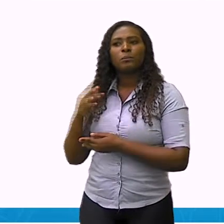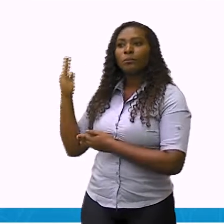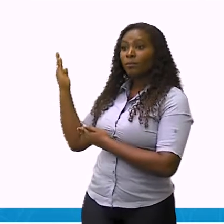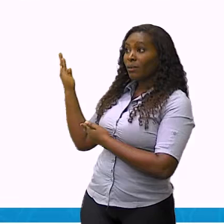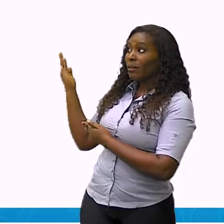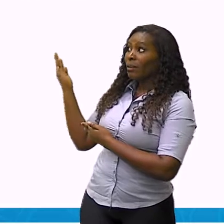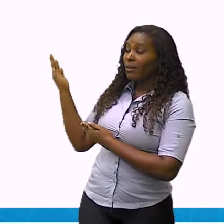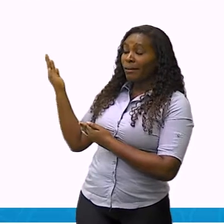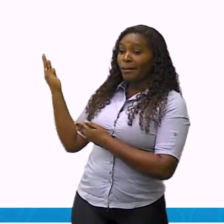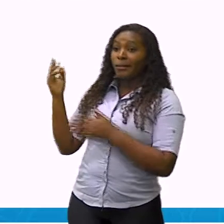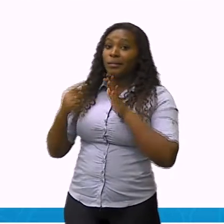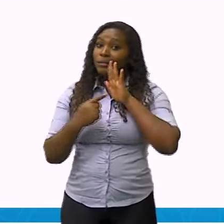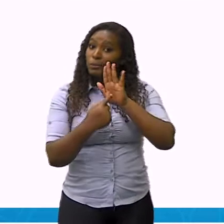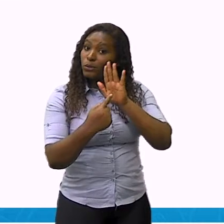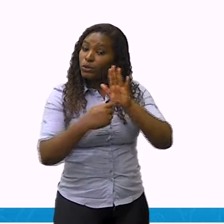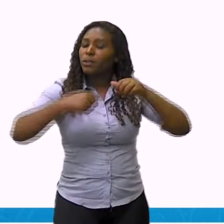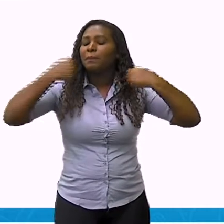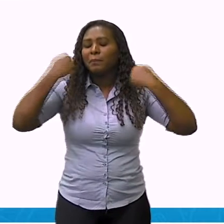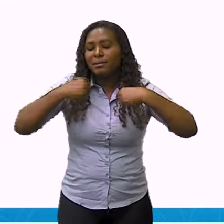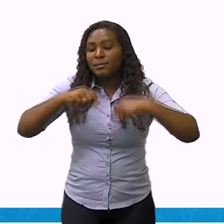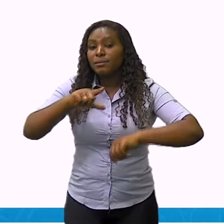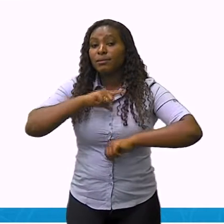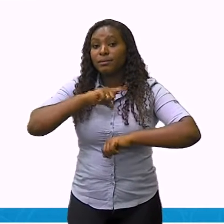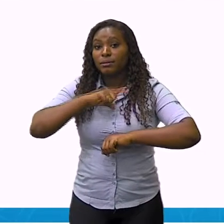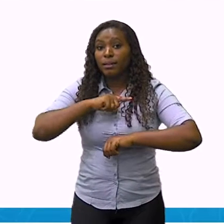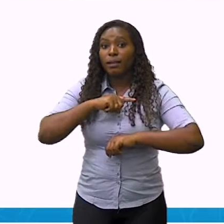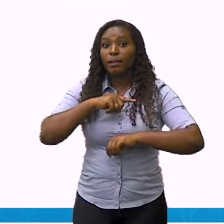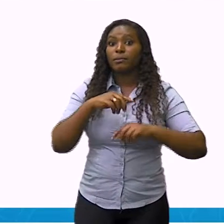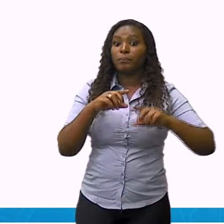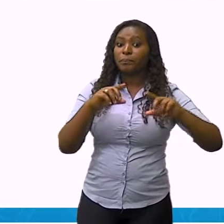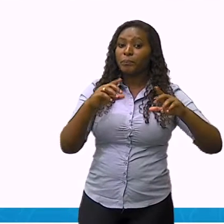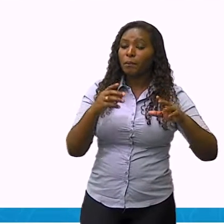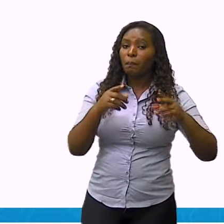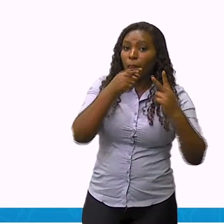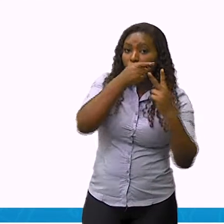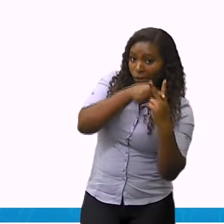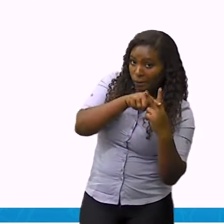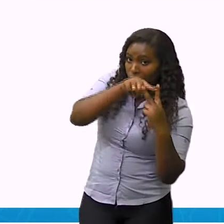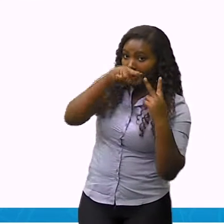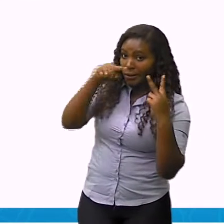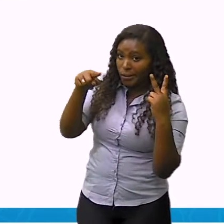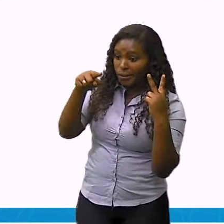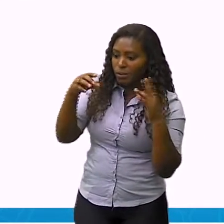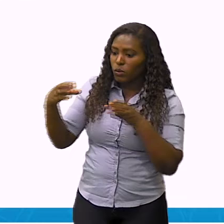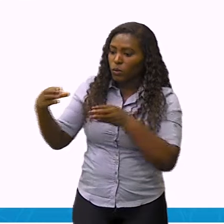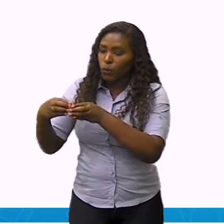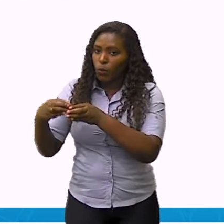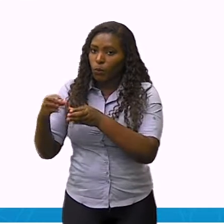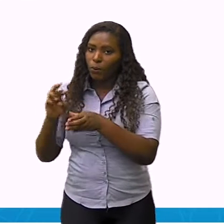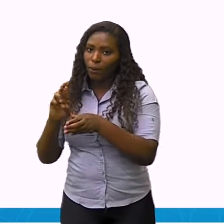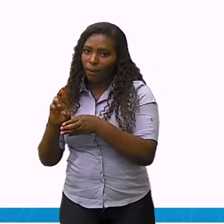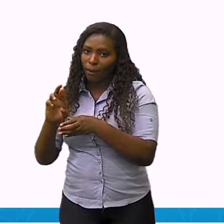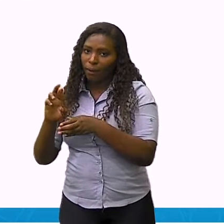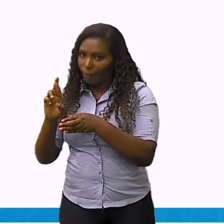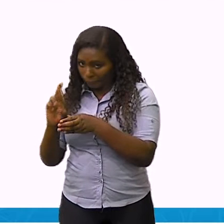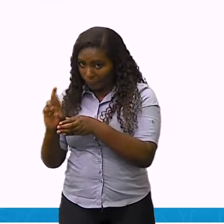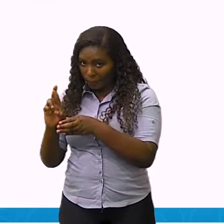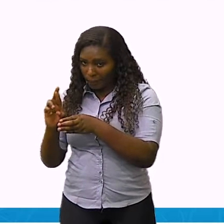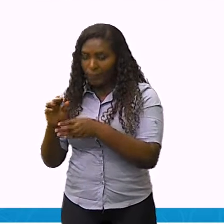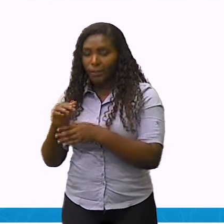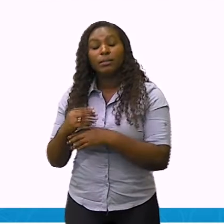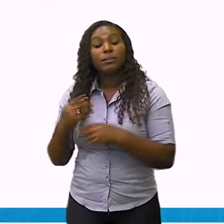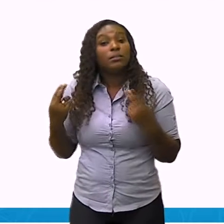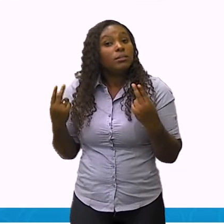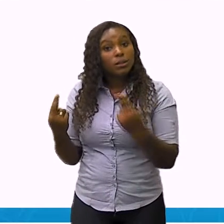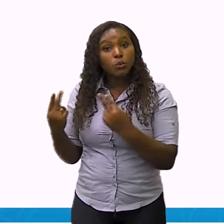variável além da incógnita que você quer descobrir. Então, nós temos aqui delta igual a zero,